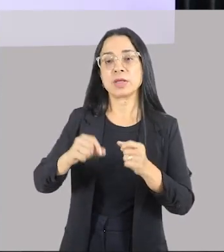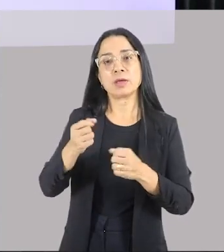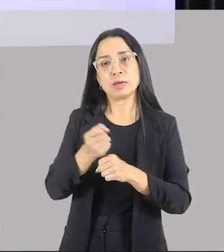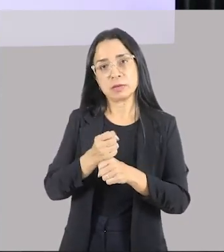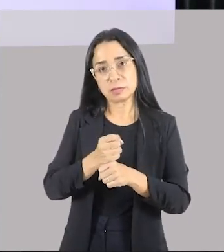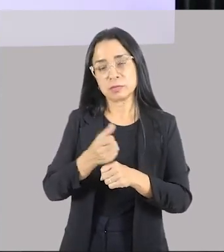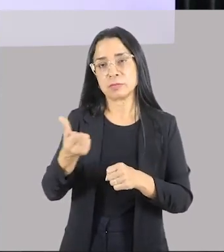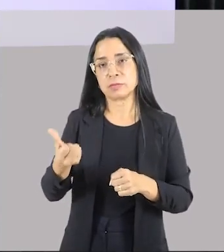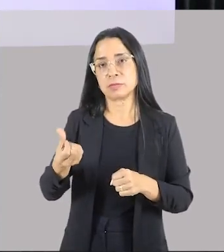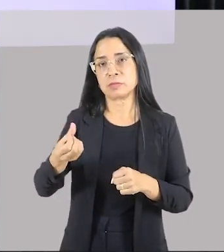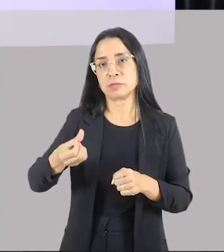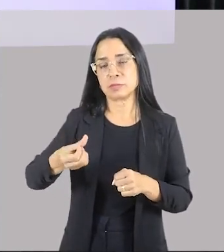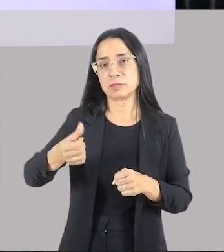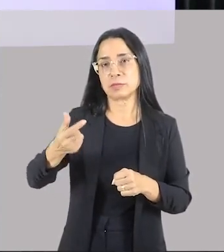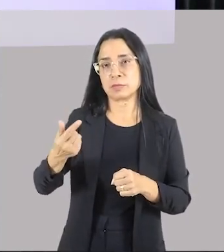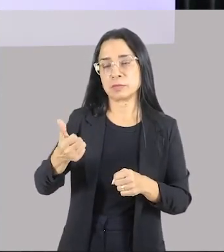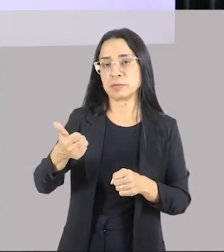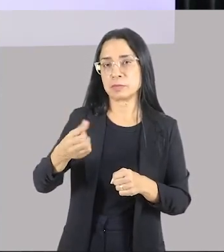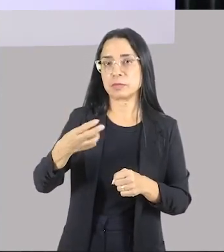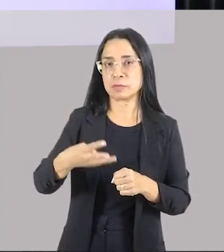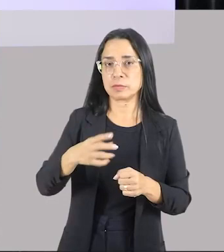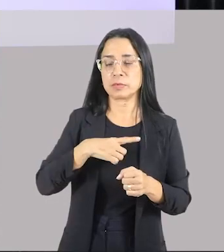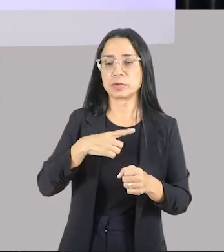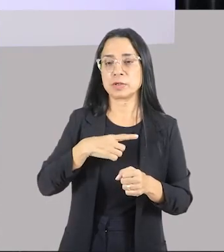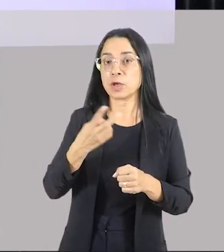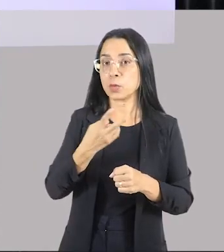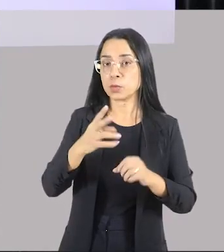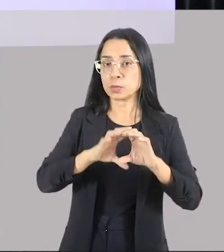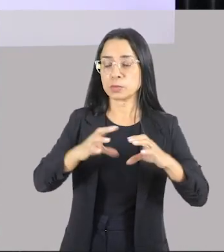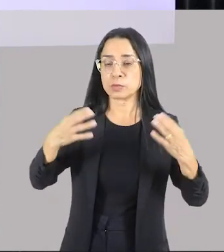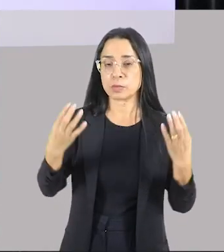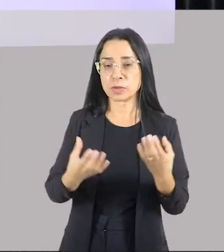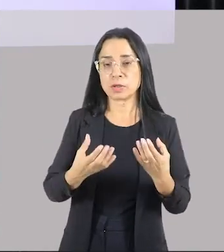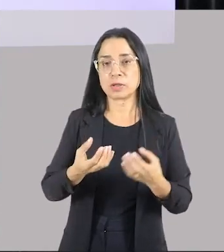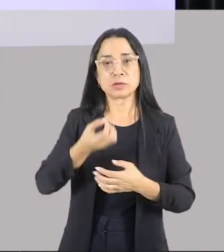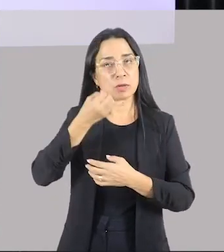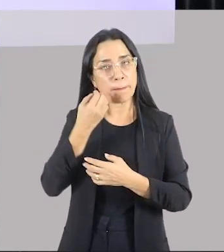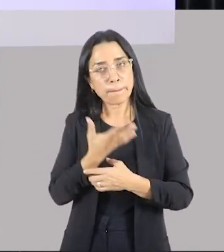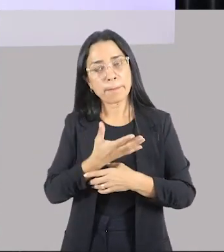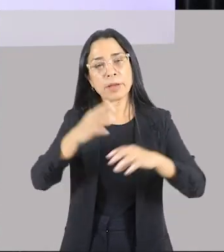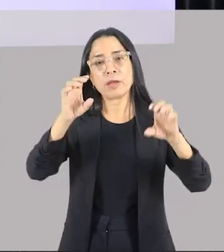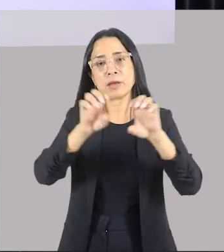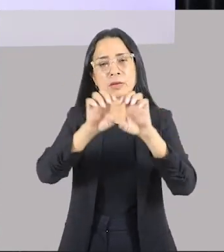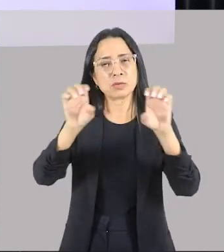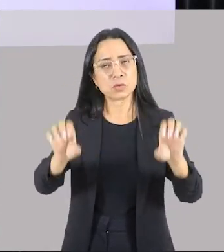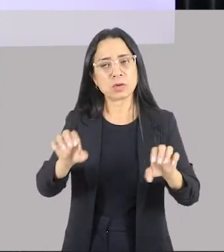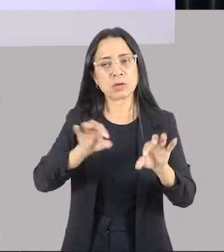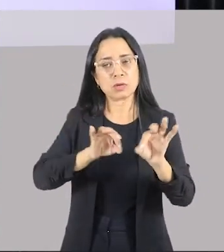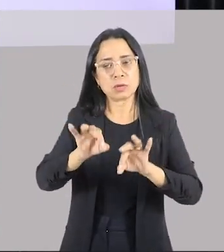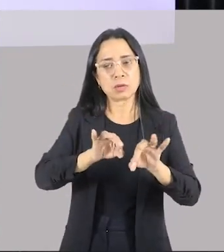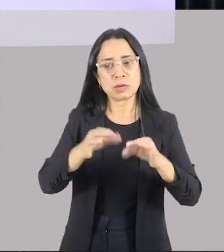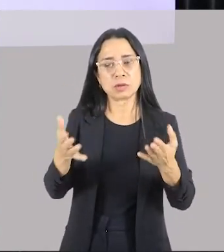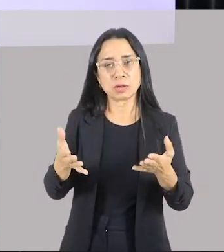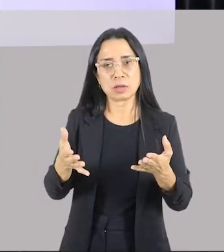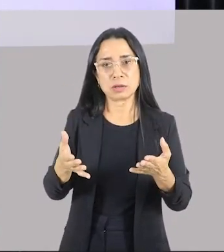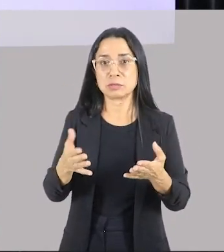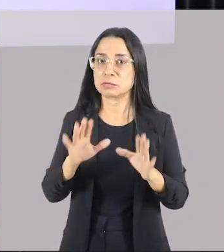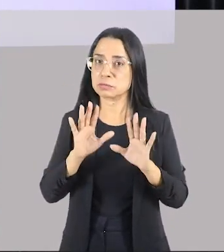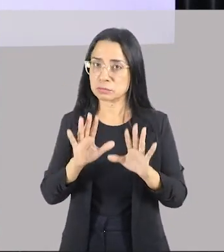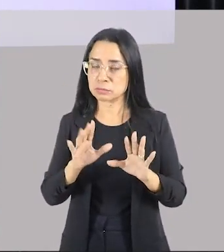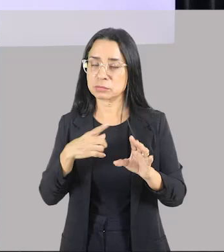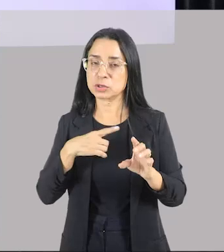indo muito bem, que está muito bem estruturado. Bom, estava estruturado, mas, de fato, tem esse desafio de organização, que nem todos, de